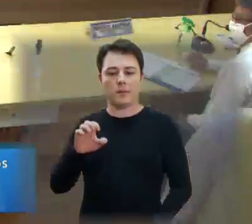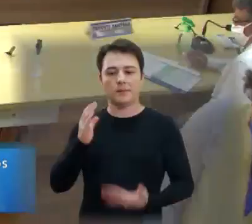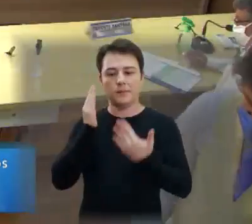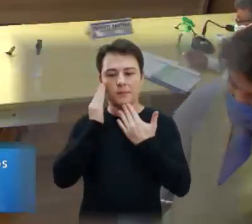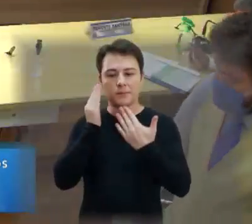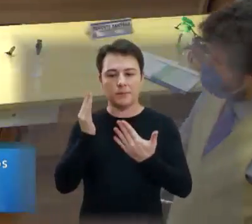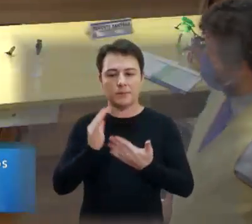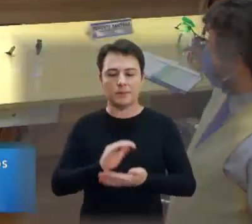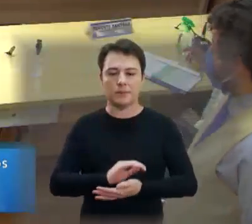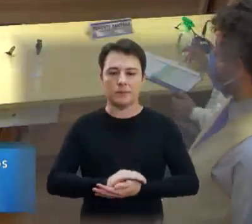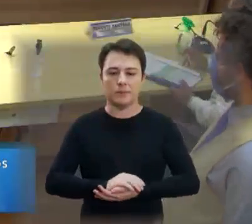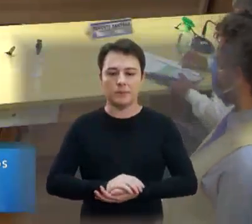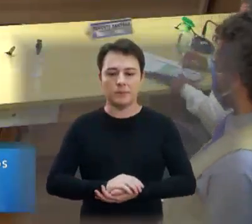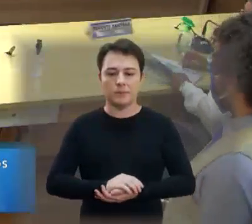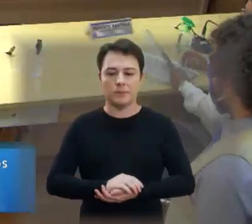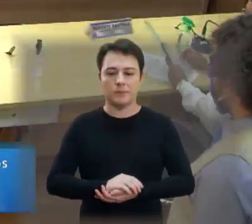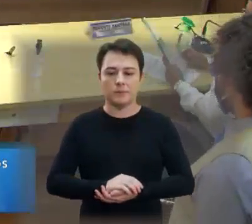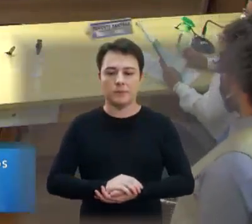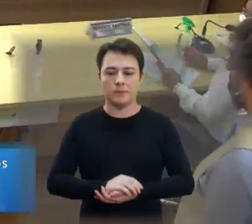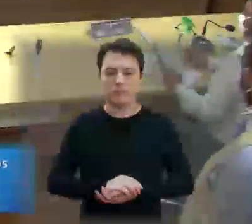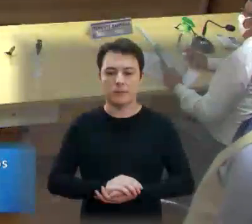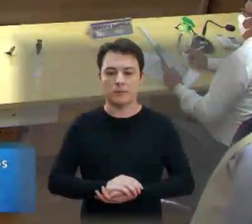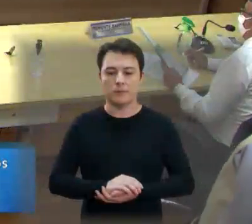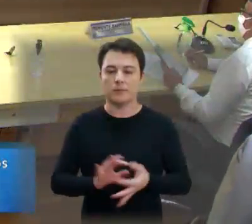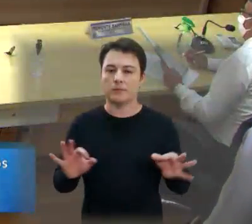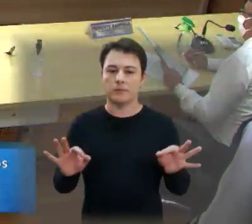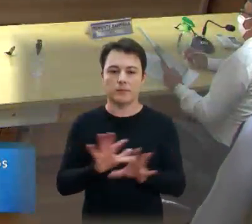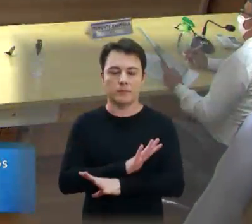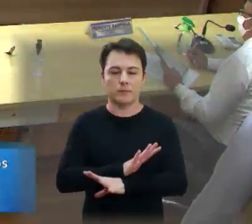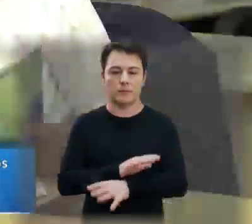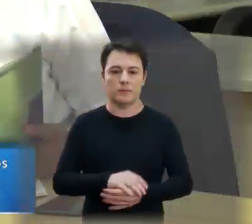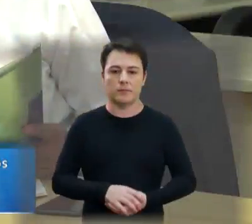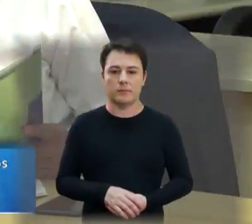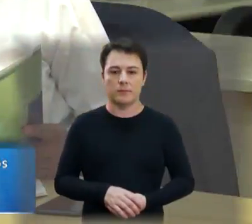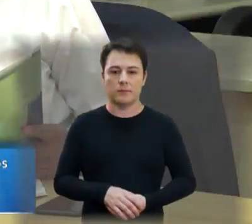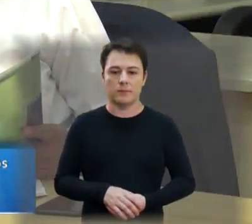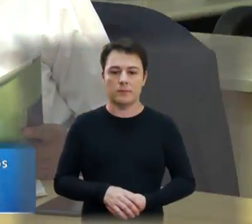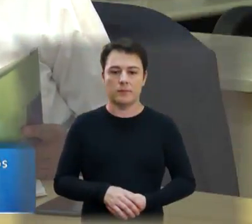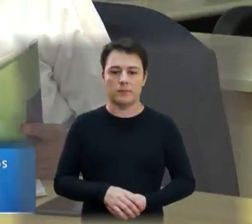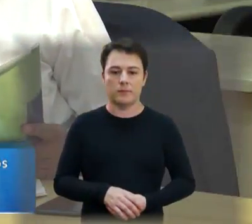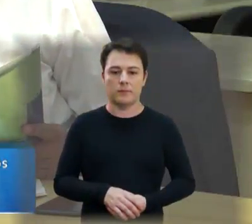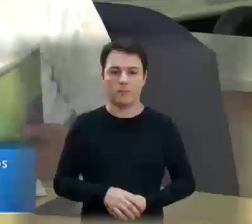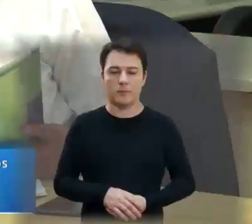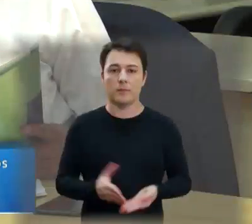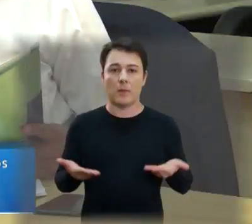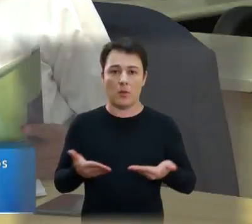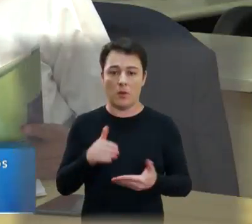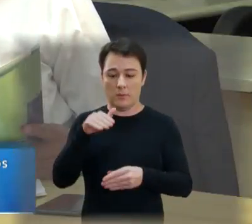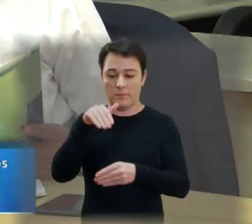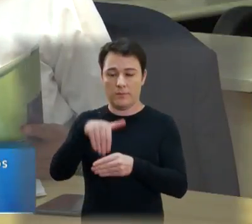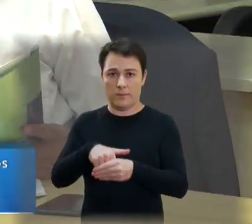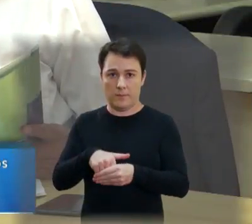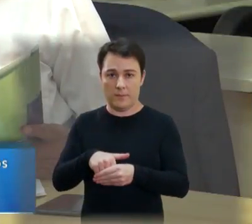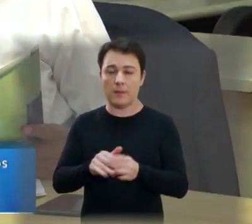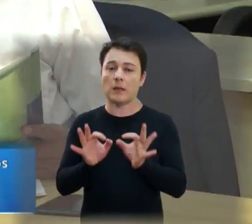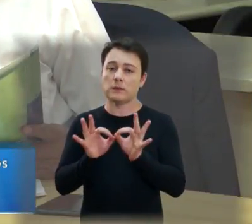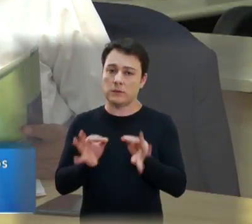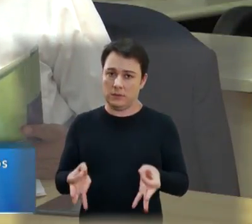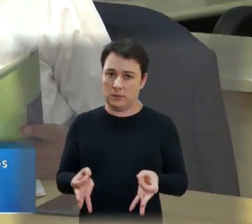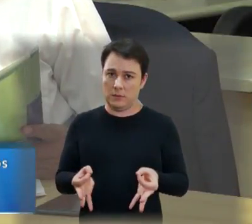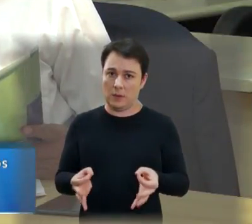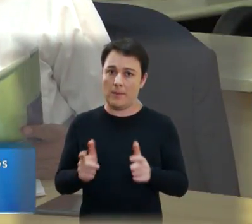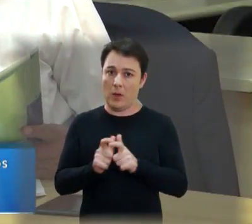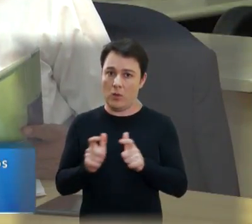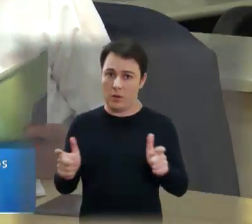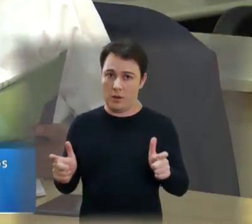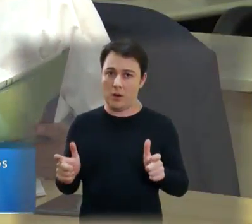Encerrada a discussão, Vamos à votação. A votação é simbólica,